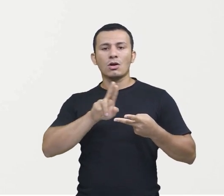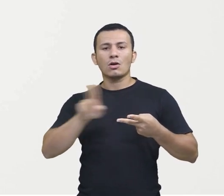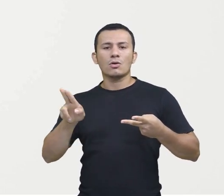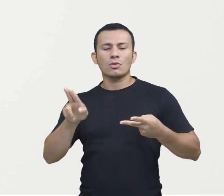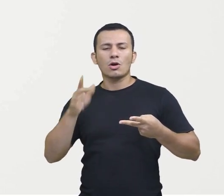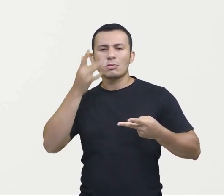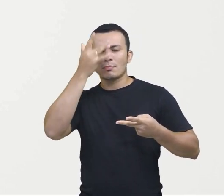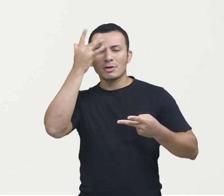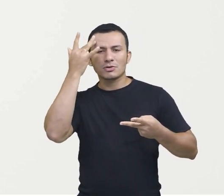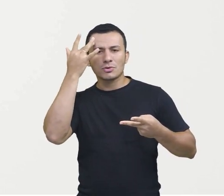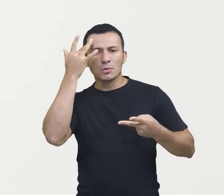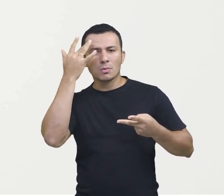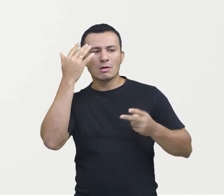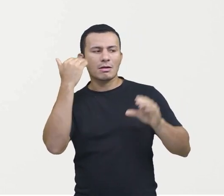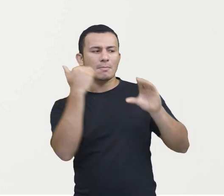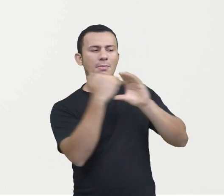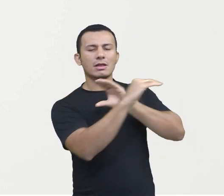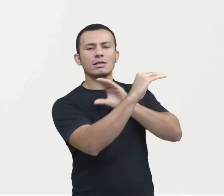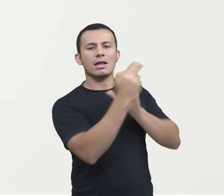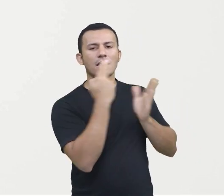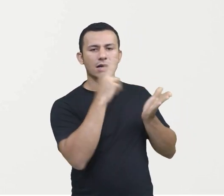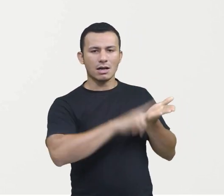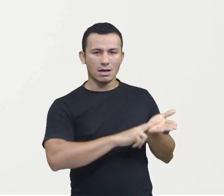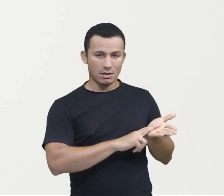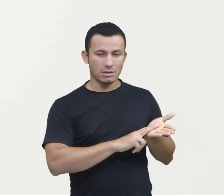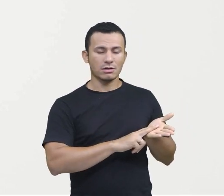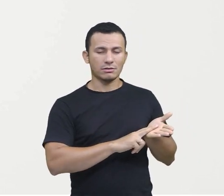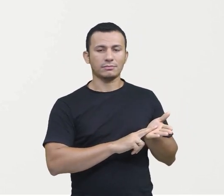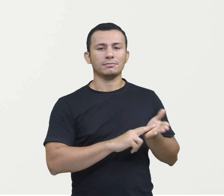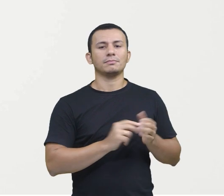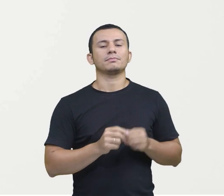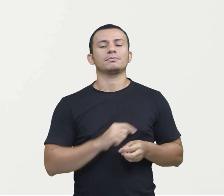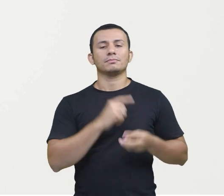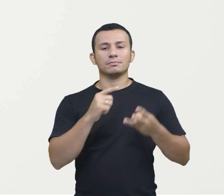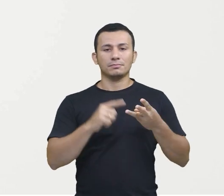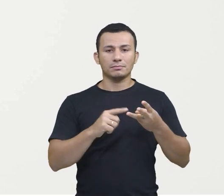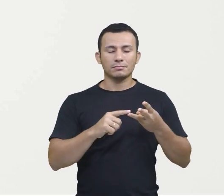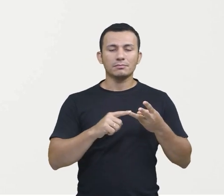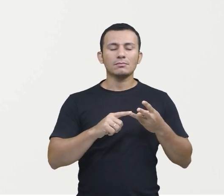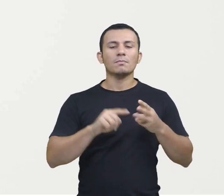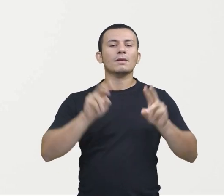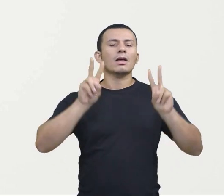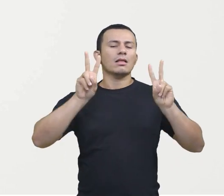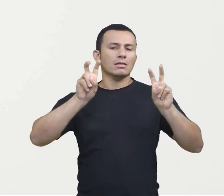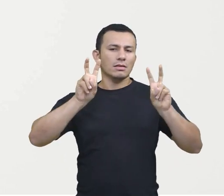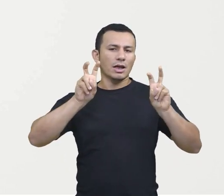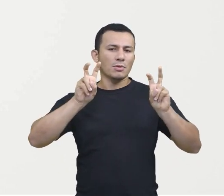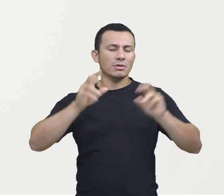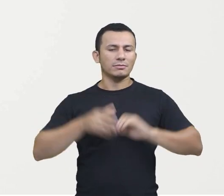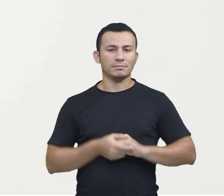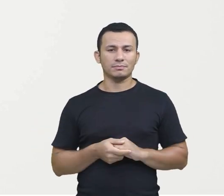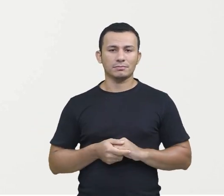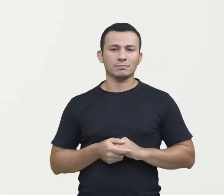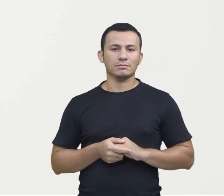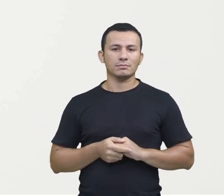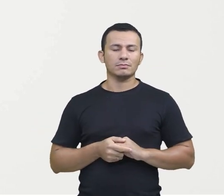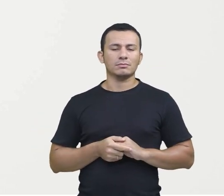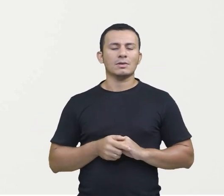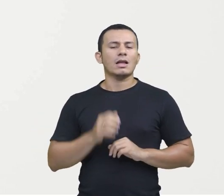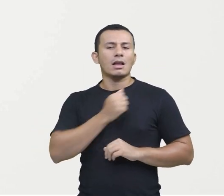que você está enviando, que foi enviado para Adriane, a mensagem, o que foi que ela disse? Que estava